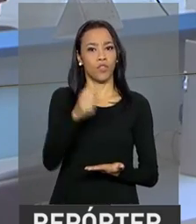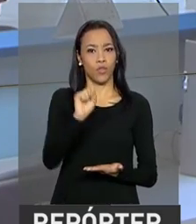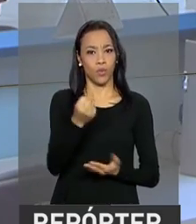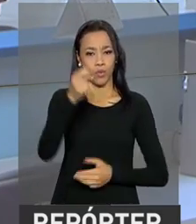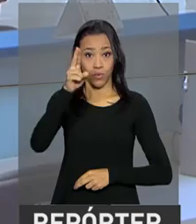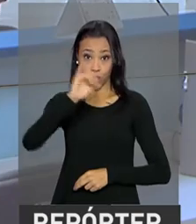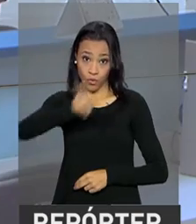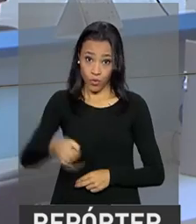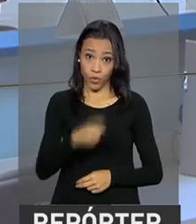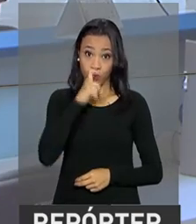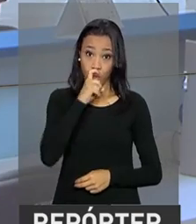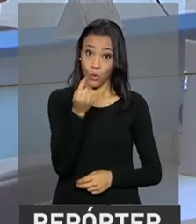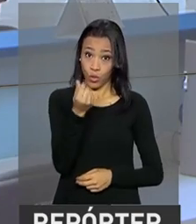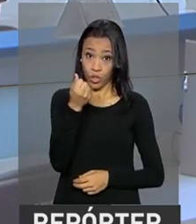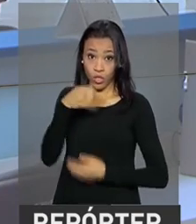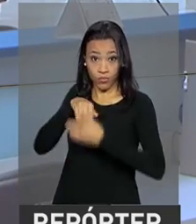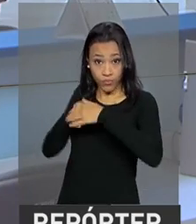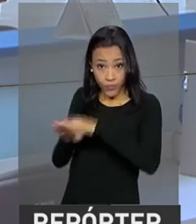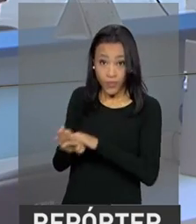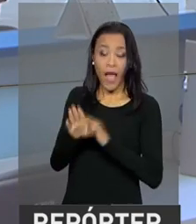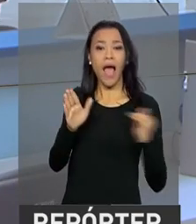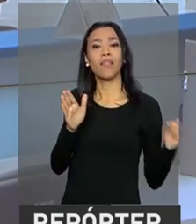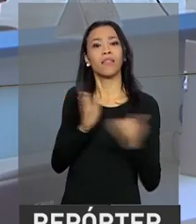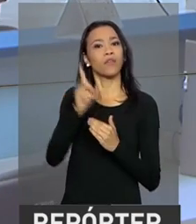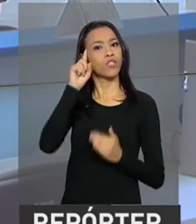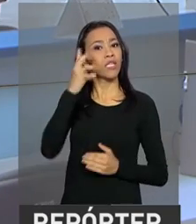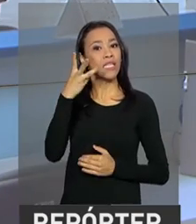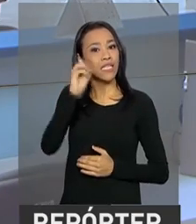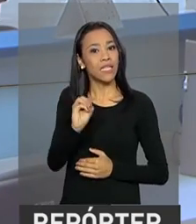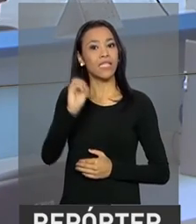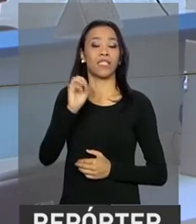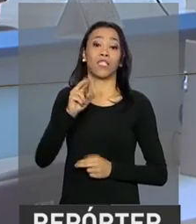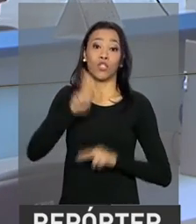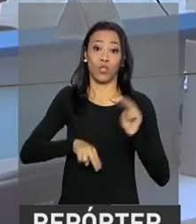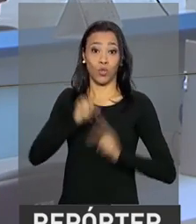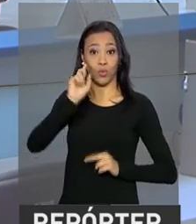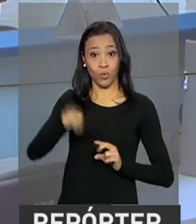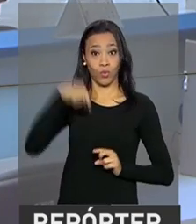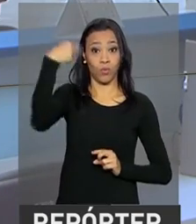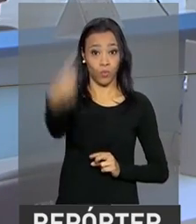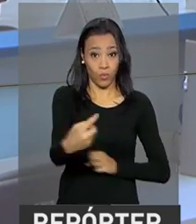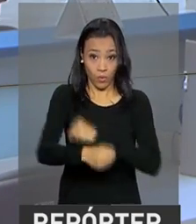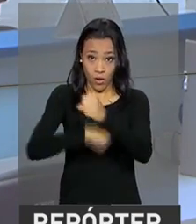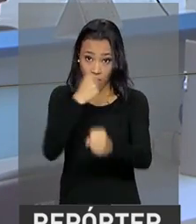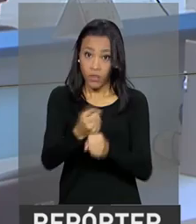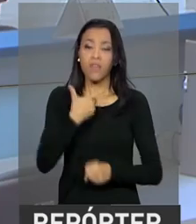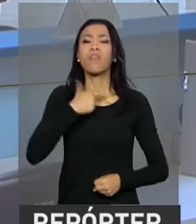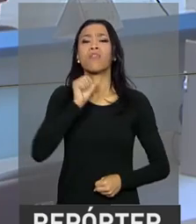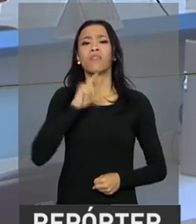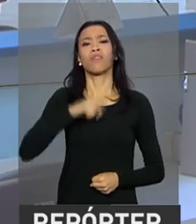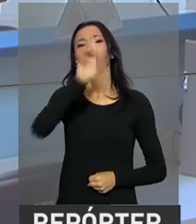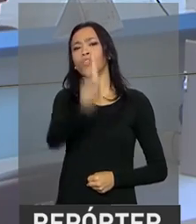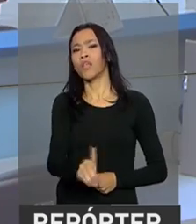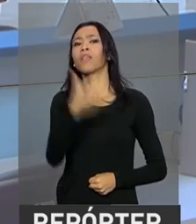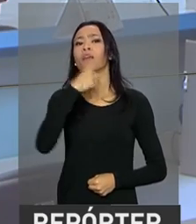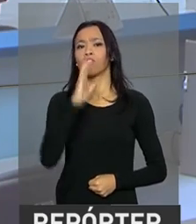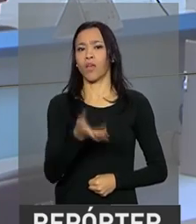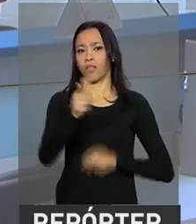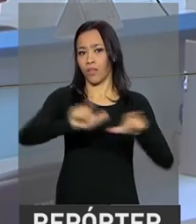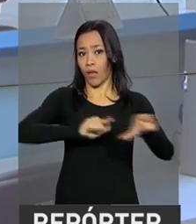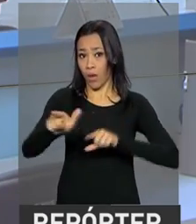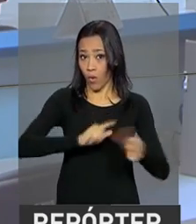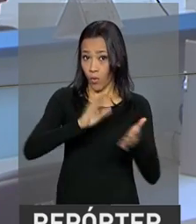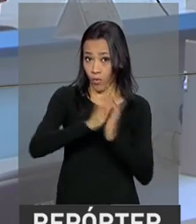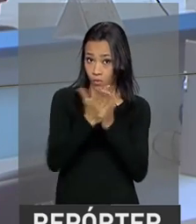Os recursos ficarão disponíveis para saque até 30 de junho do ano que vem. Tem direito ao benefício quem trabalhou com carteira assinada